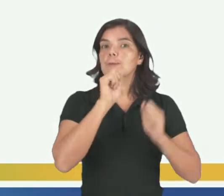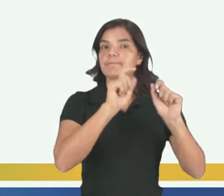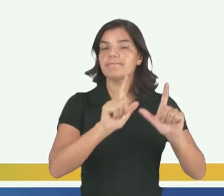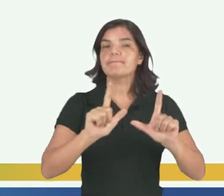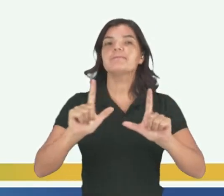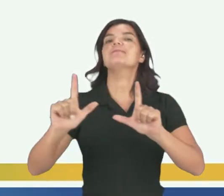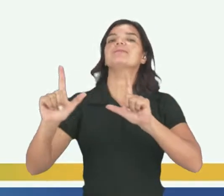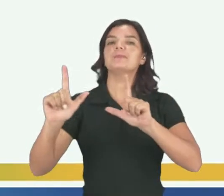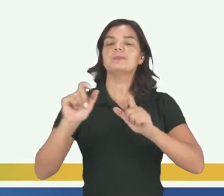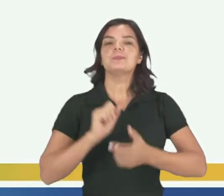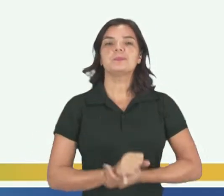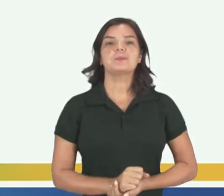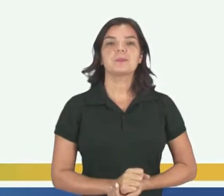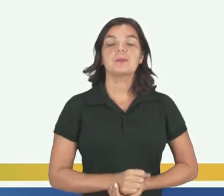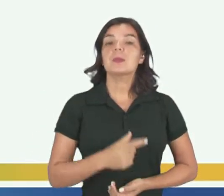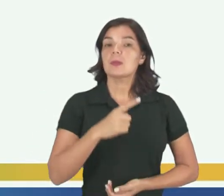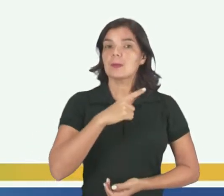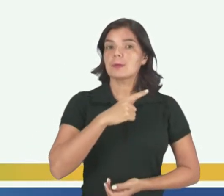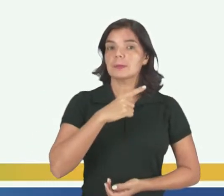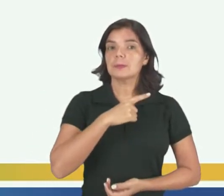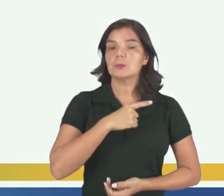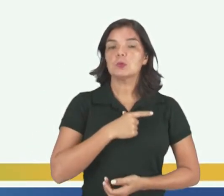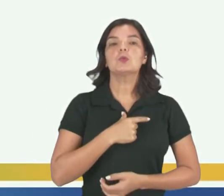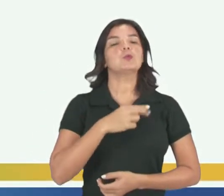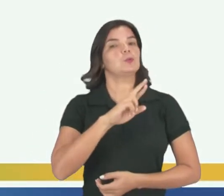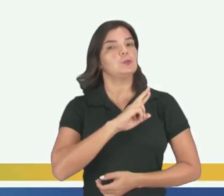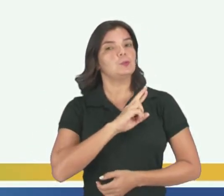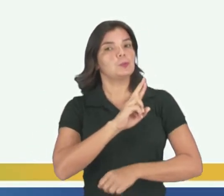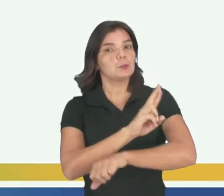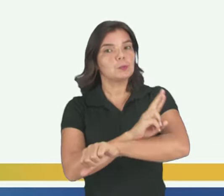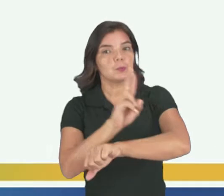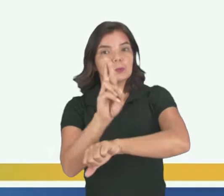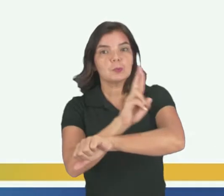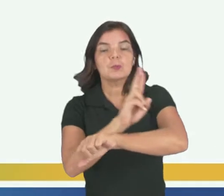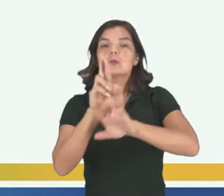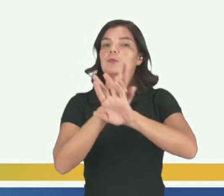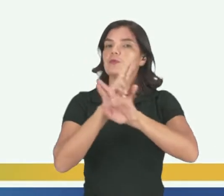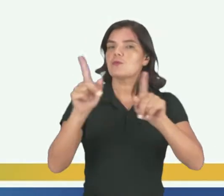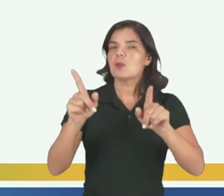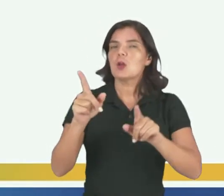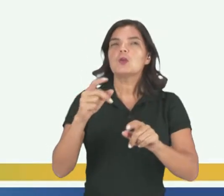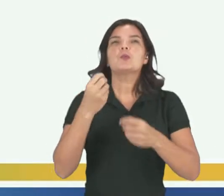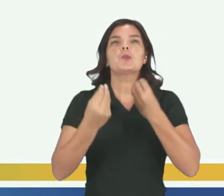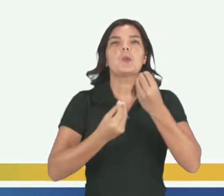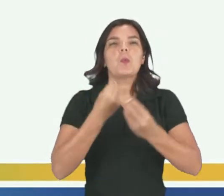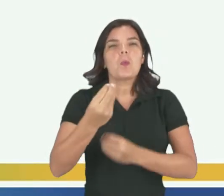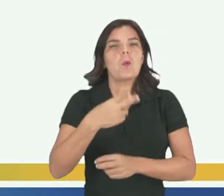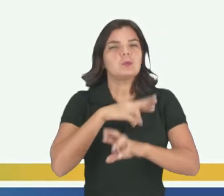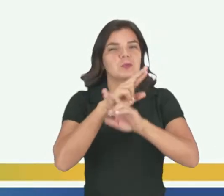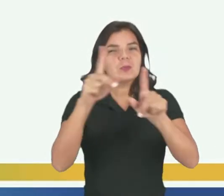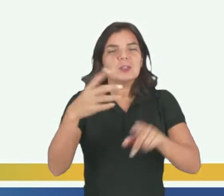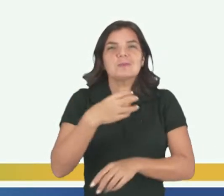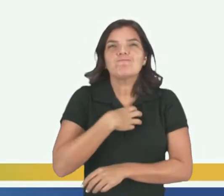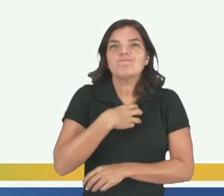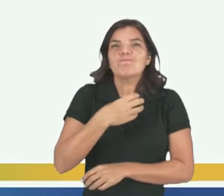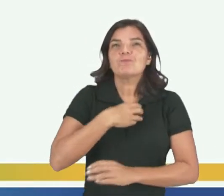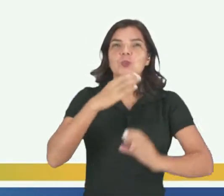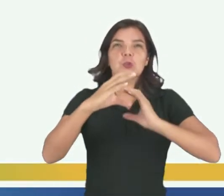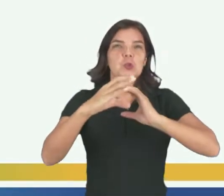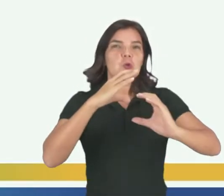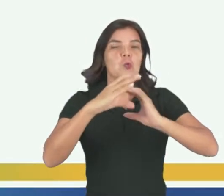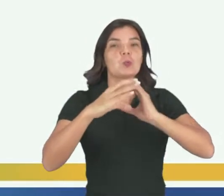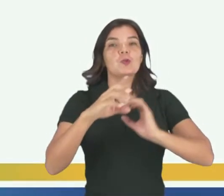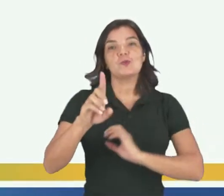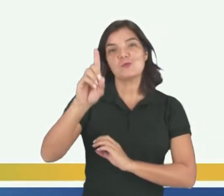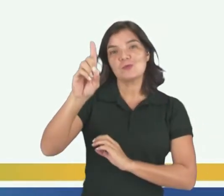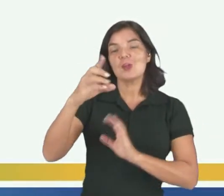nosso slide, vai estar ensino religioso, diferentes modos de comunicação com o transcendente e o